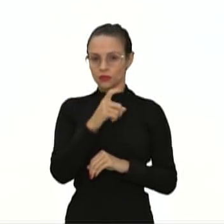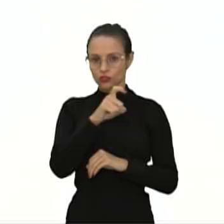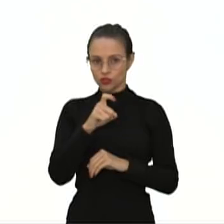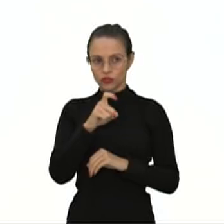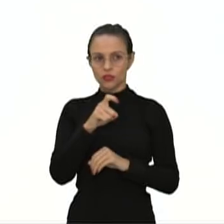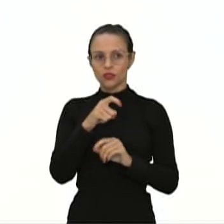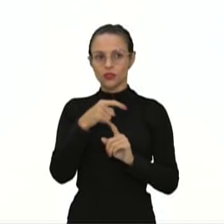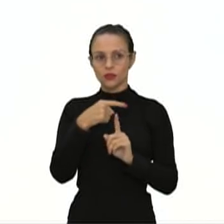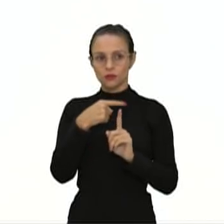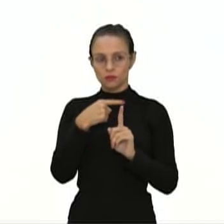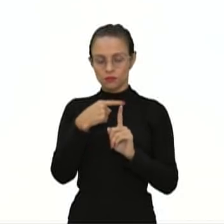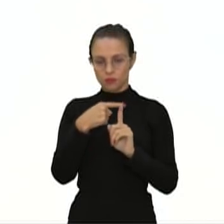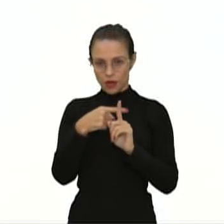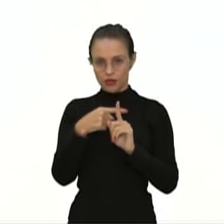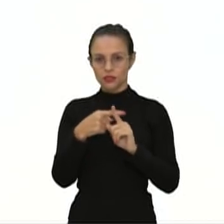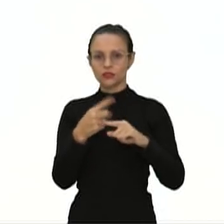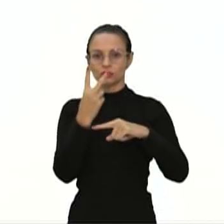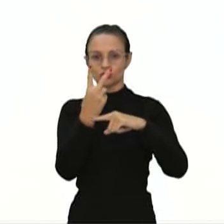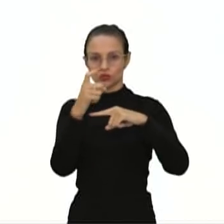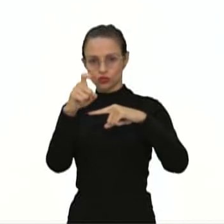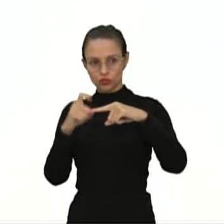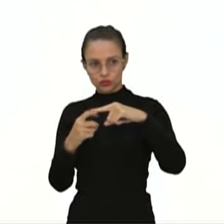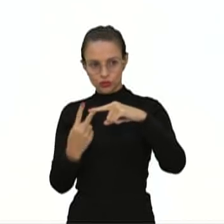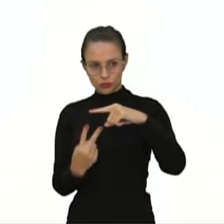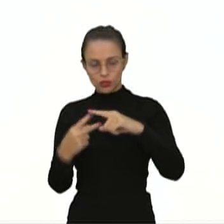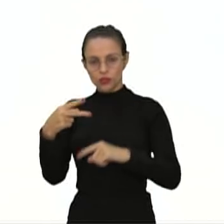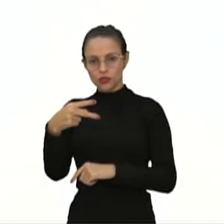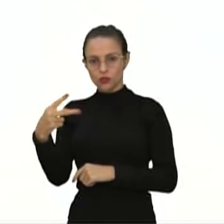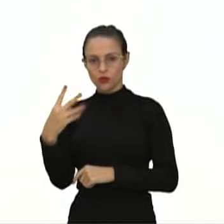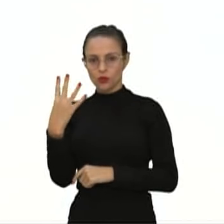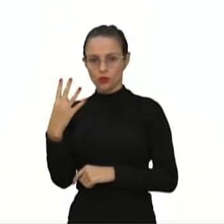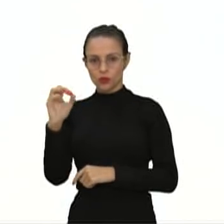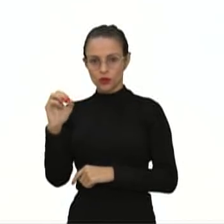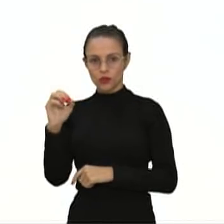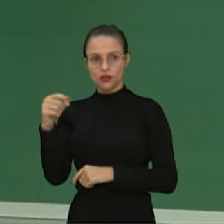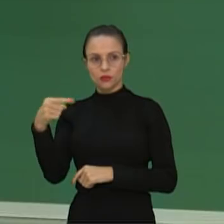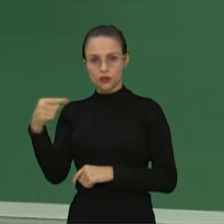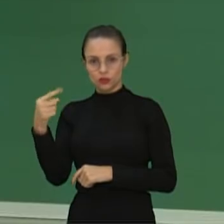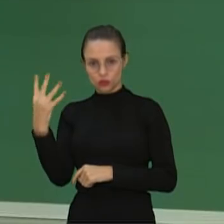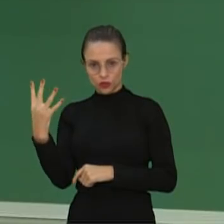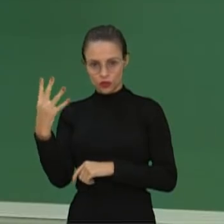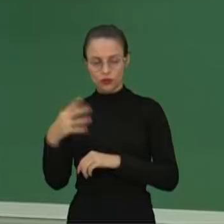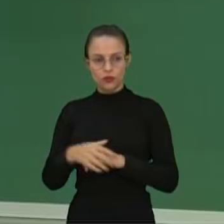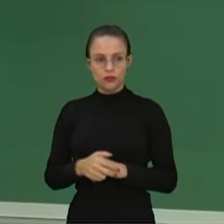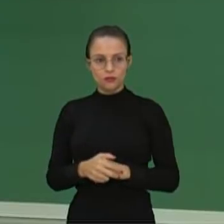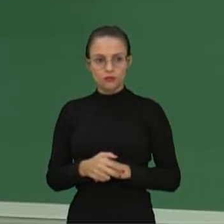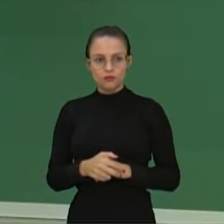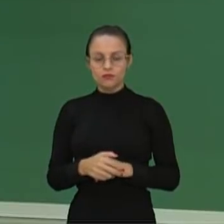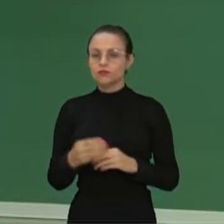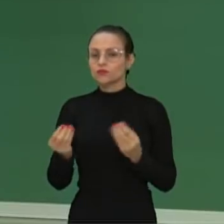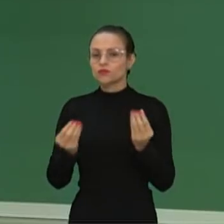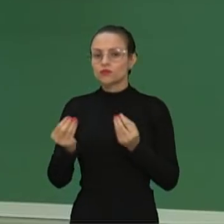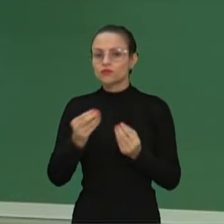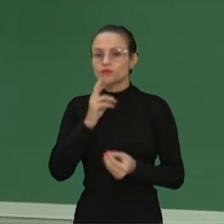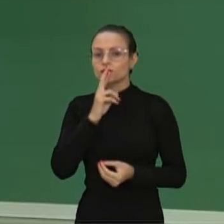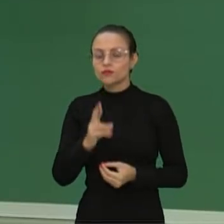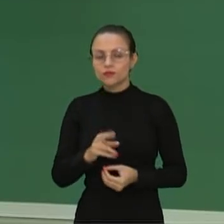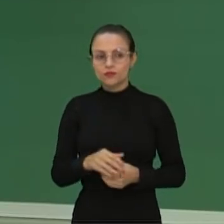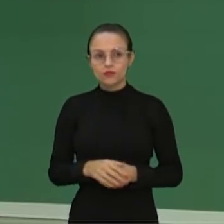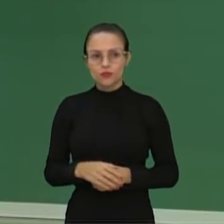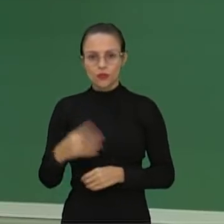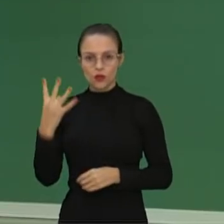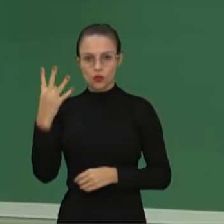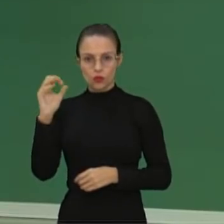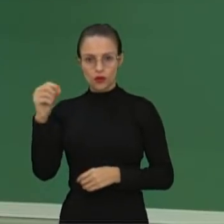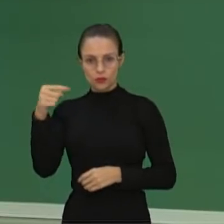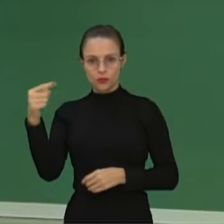mais, vou repetir o 2x sobre 2, igual a 40 menos 4. O que dá para fazer ainda? Bom, aqui 40